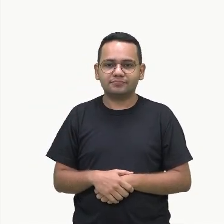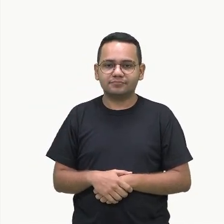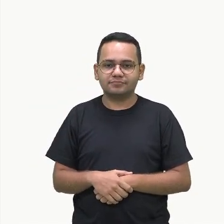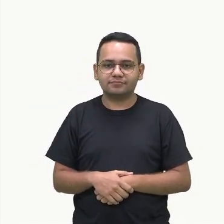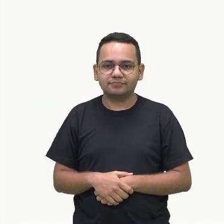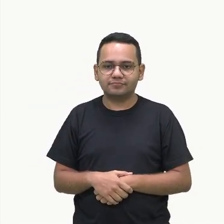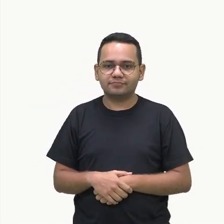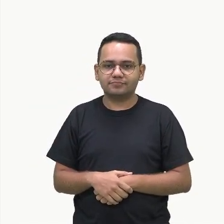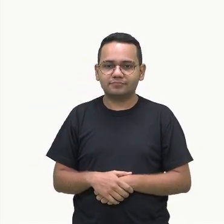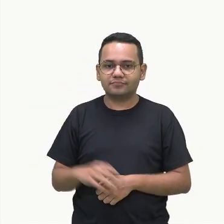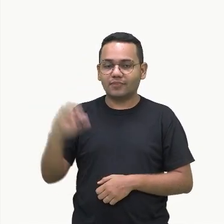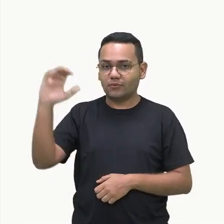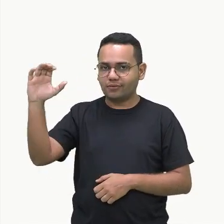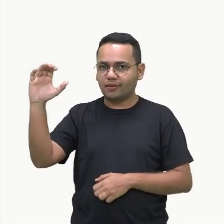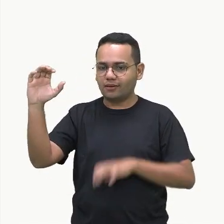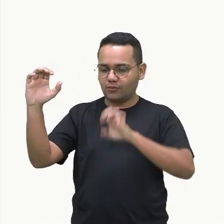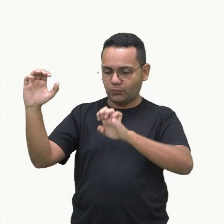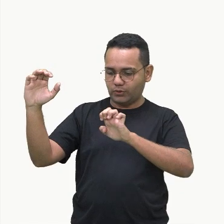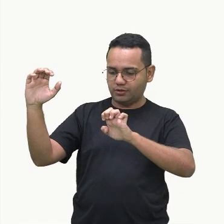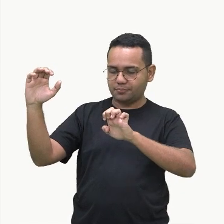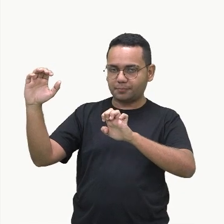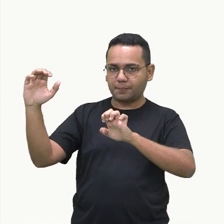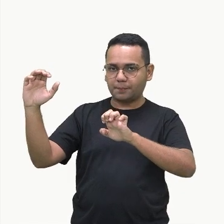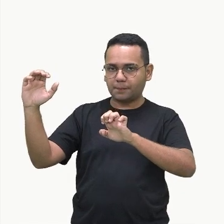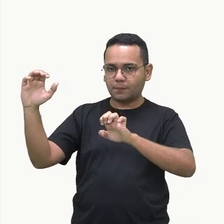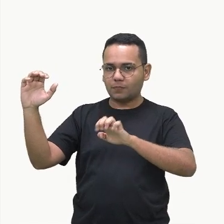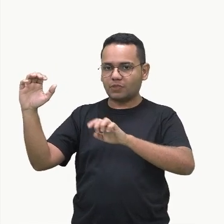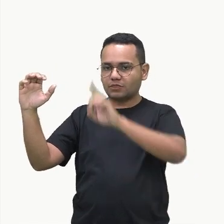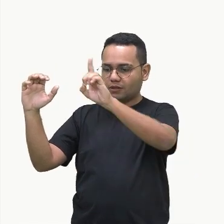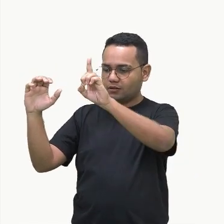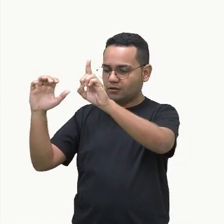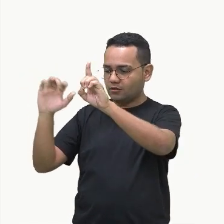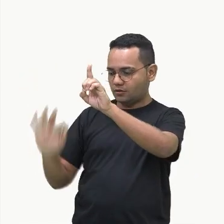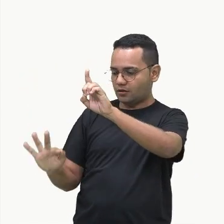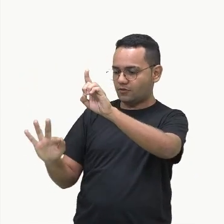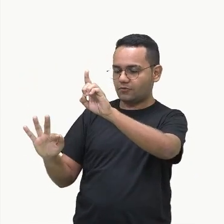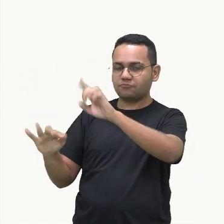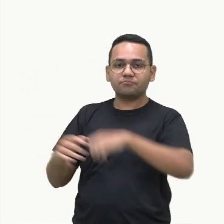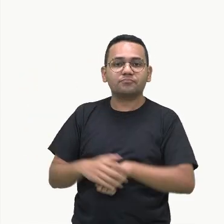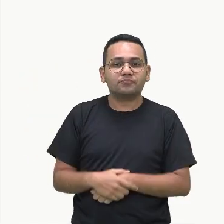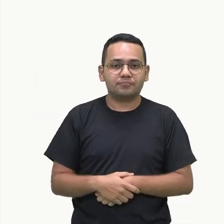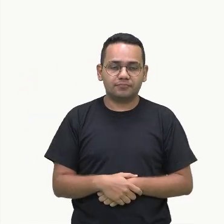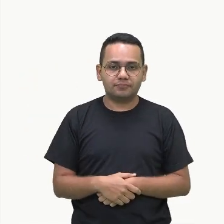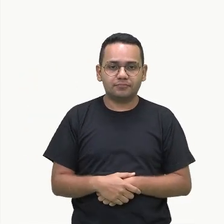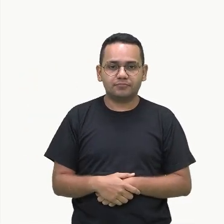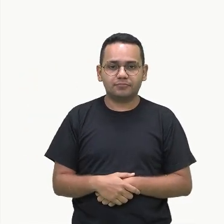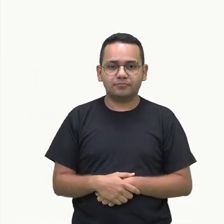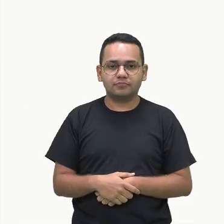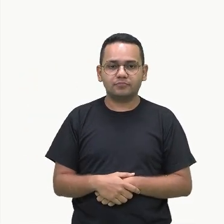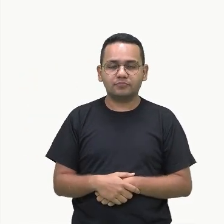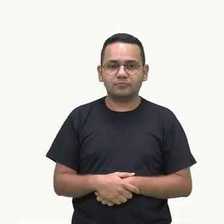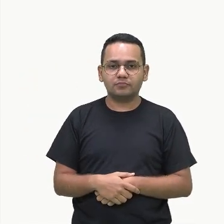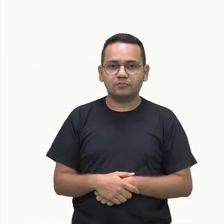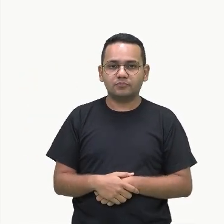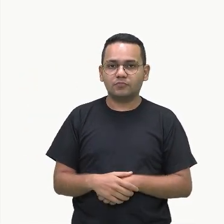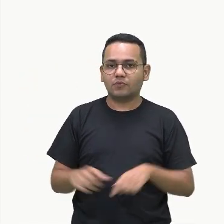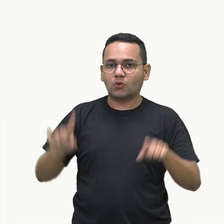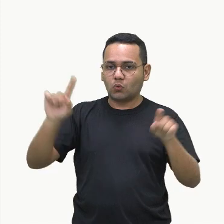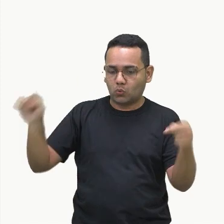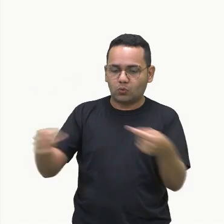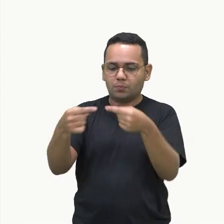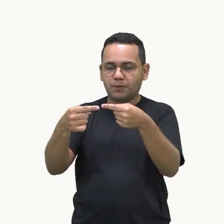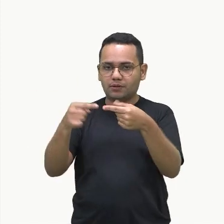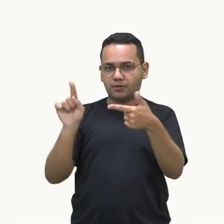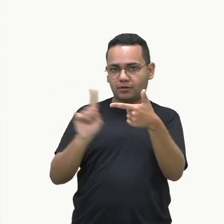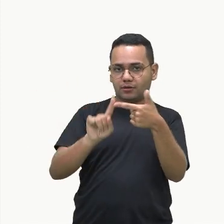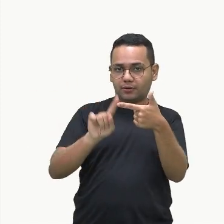C, quanto o ângulo E, quanto o ângulo D e o ângulo F, nós consideramos como ângulos